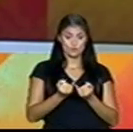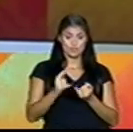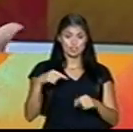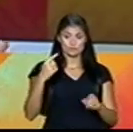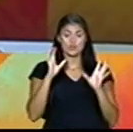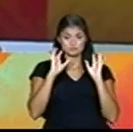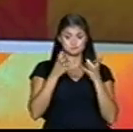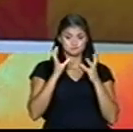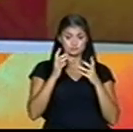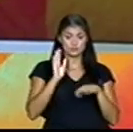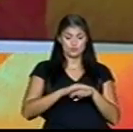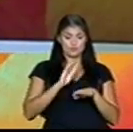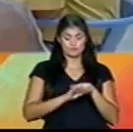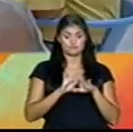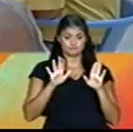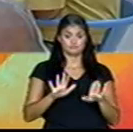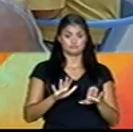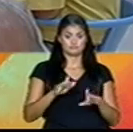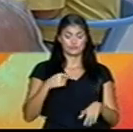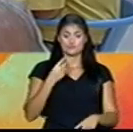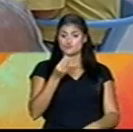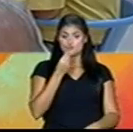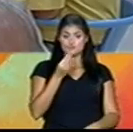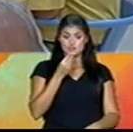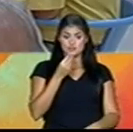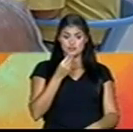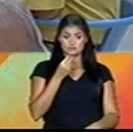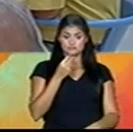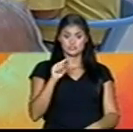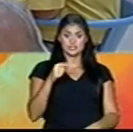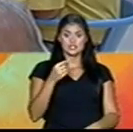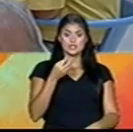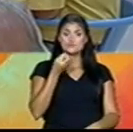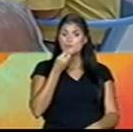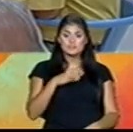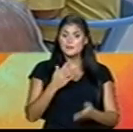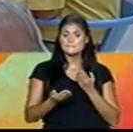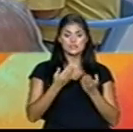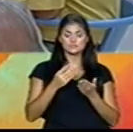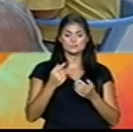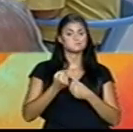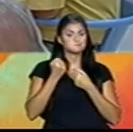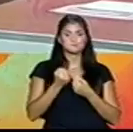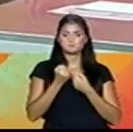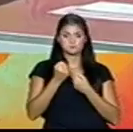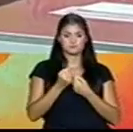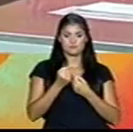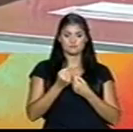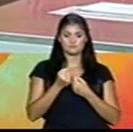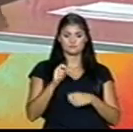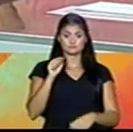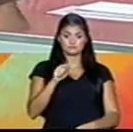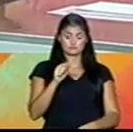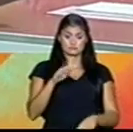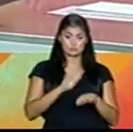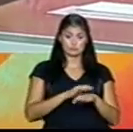engordado bastante por estar parada, eu quase que não comia e não perdia peso, não conseguia perder peso de maneira nenhuma. Também, devido a